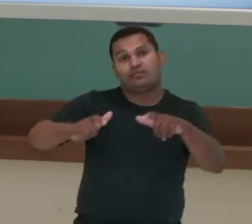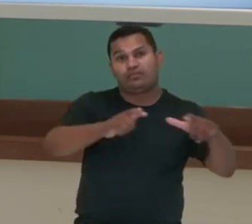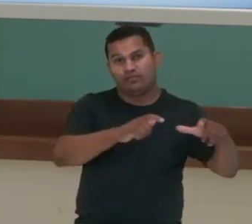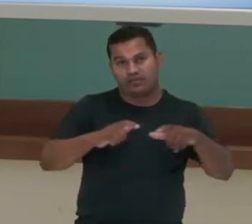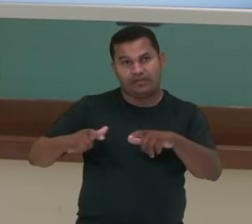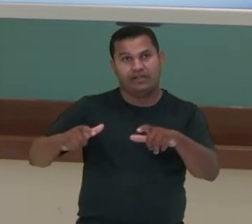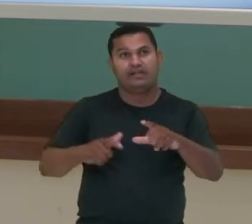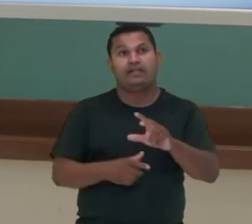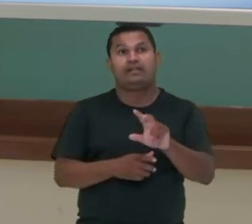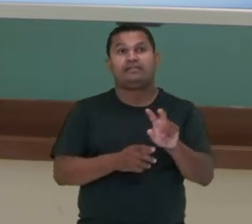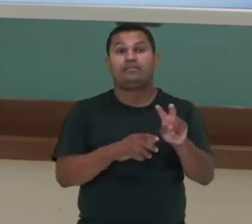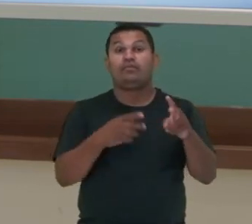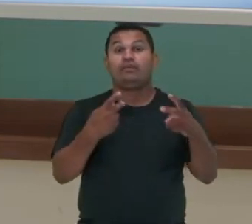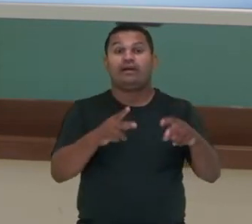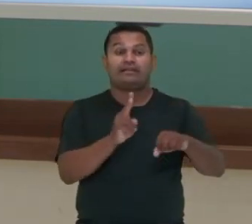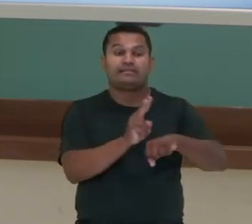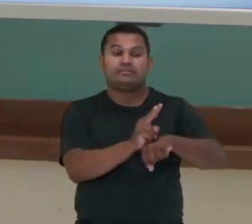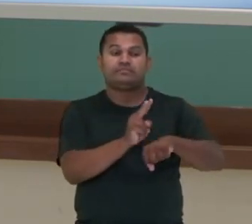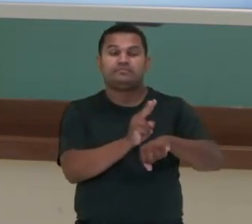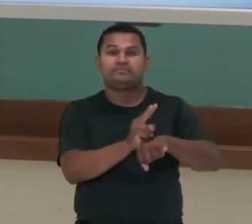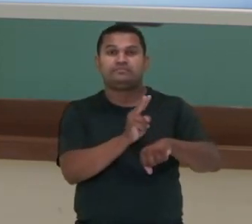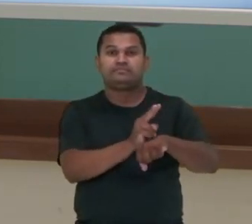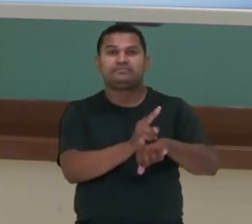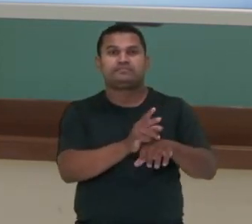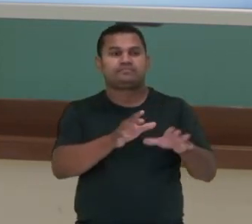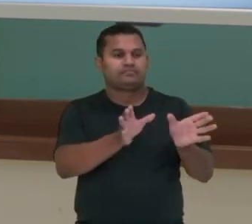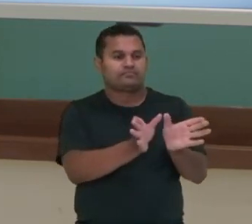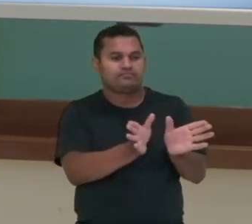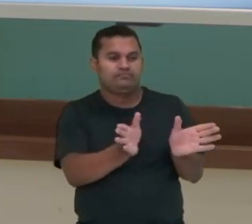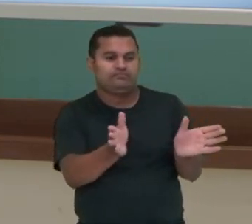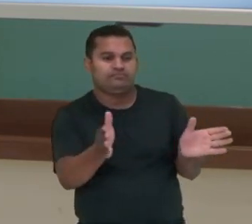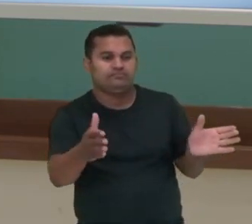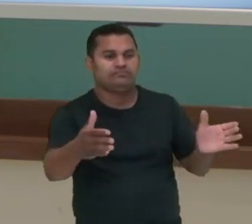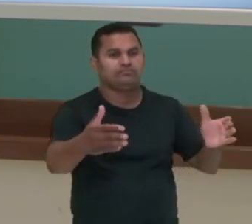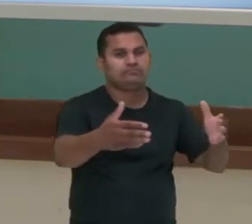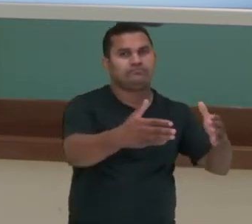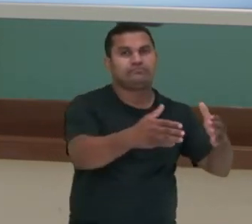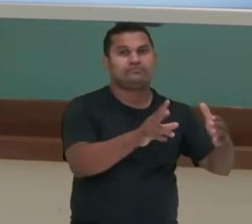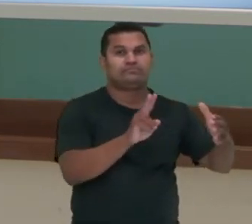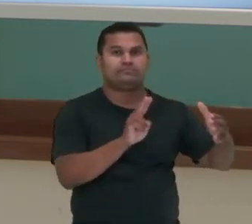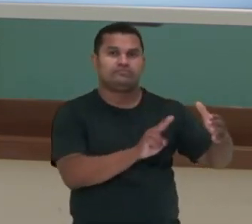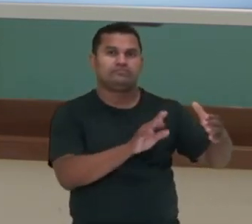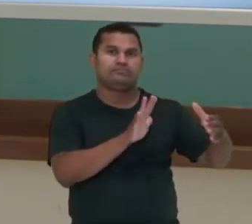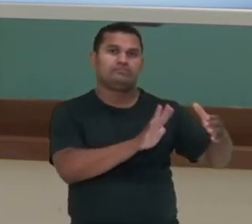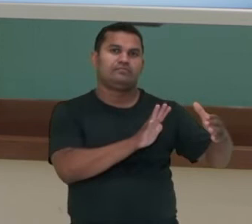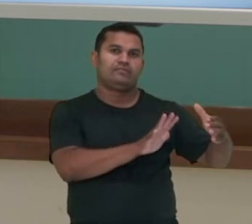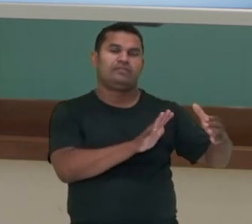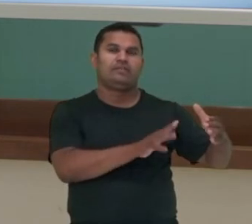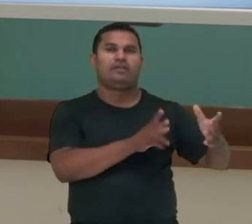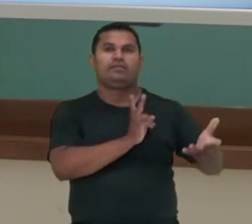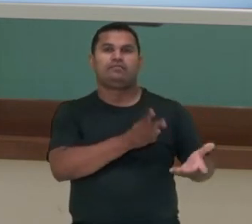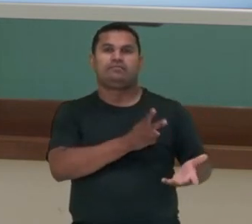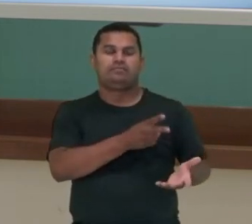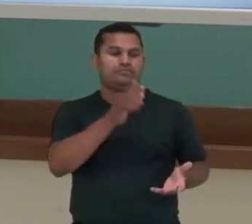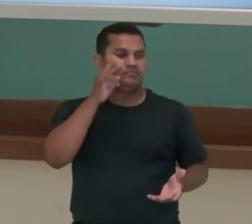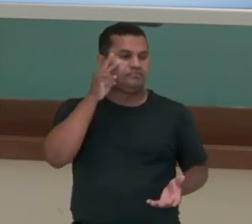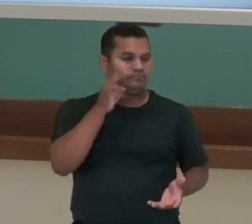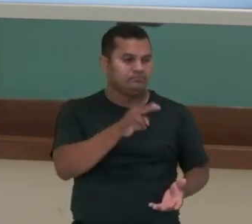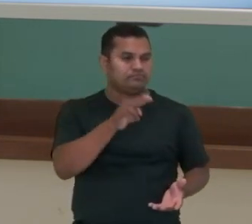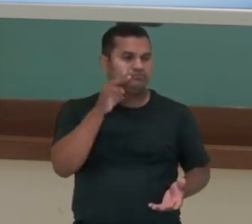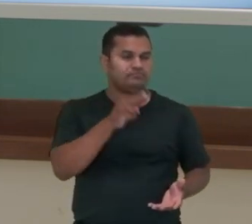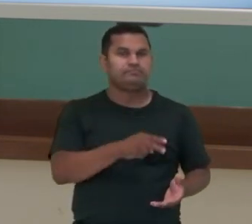nessas áreas, né, que são reservadas, é justamente nessa ideia de conciliar a manutenção da